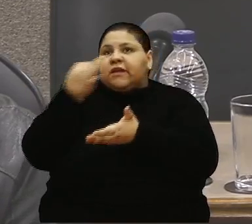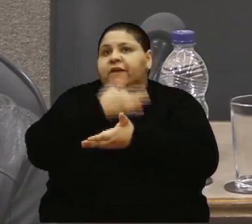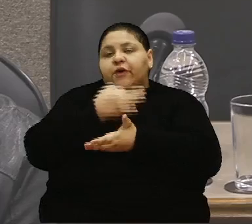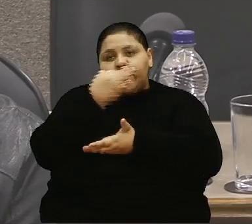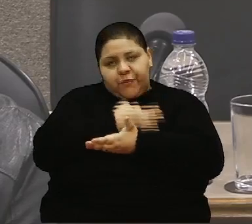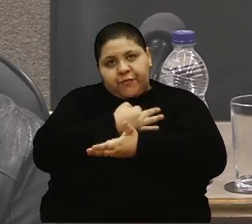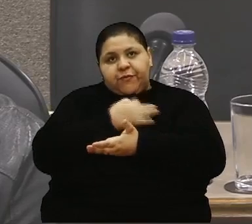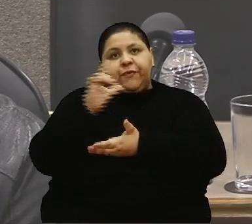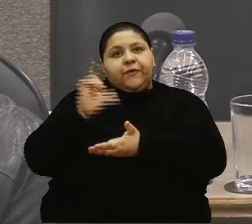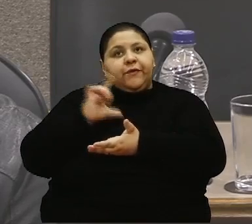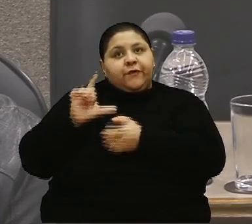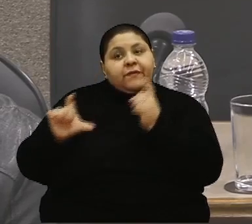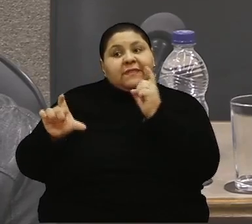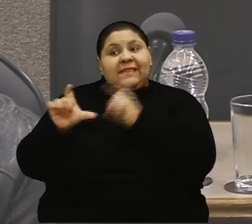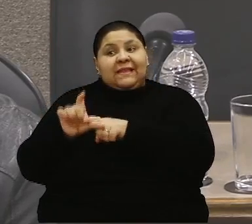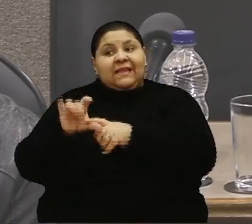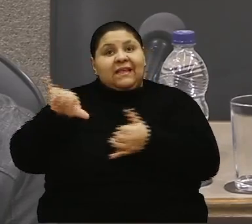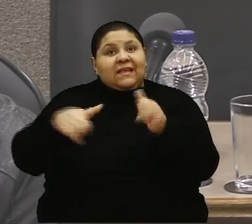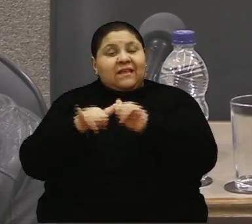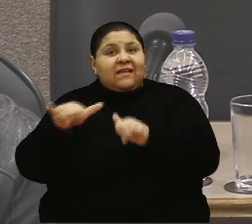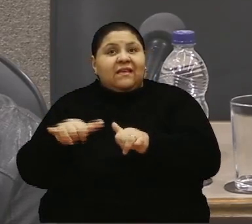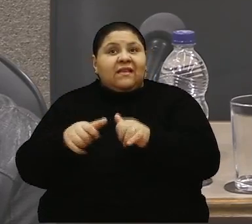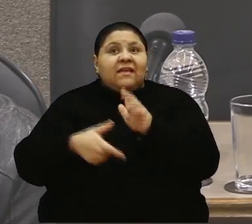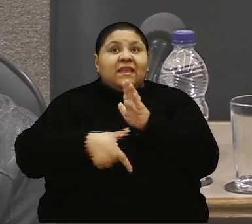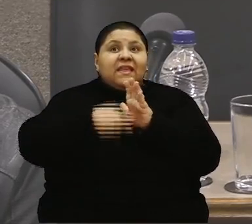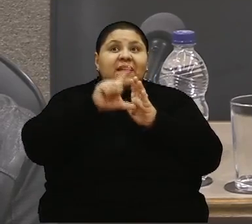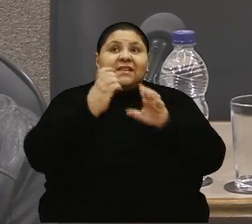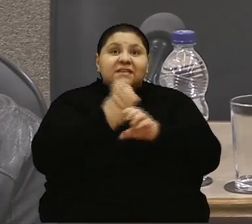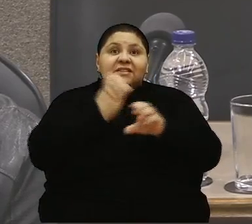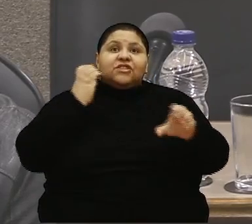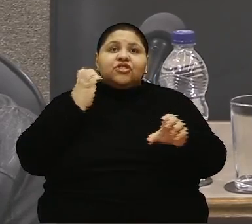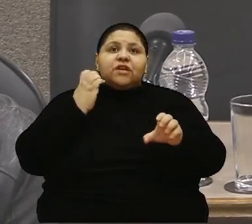Caxias, tem dependente químico que era engenheiro da Petrobras.